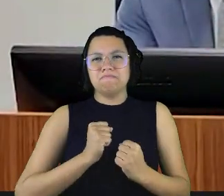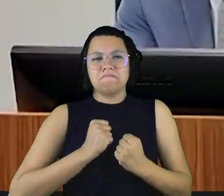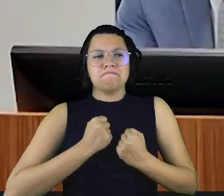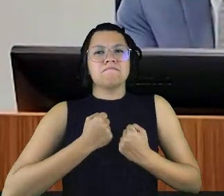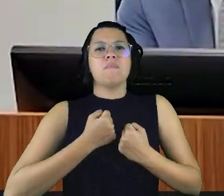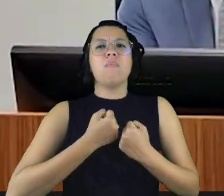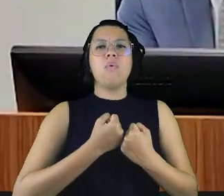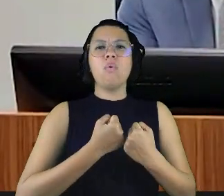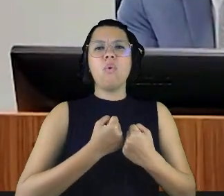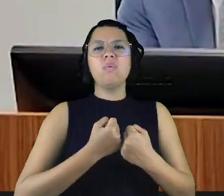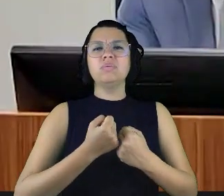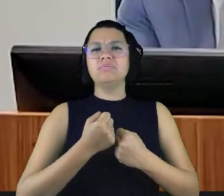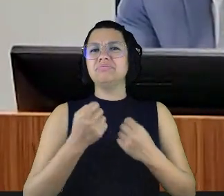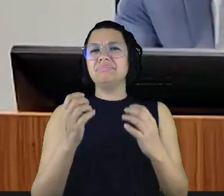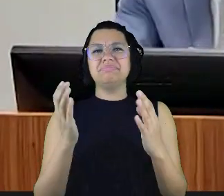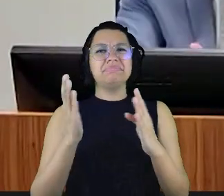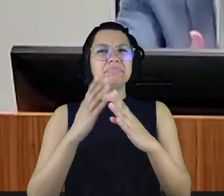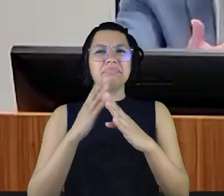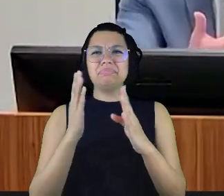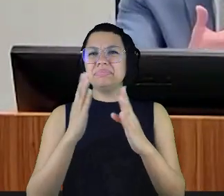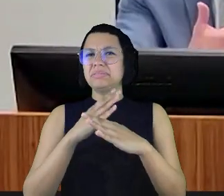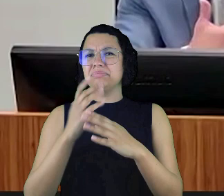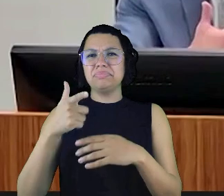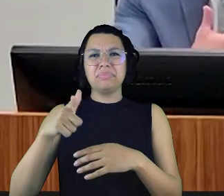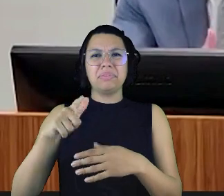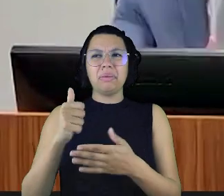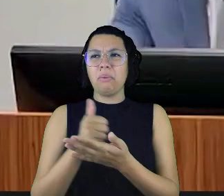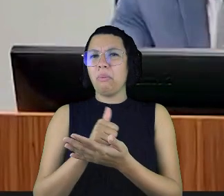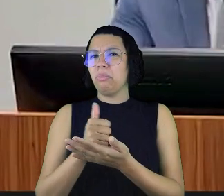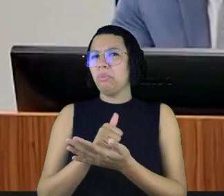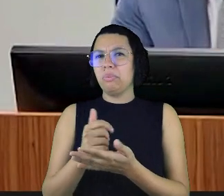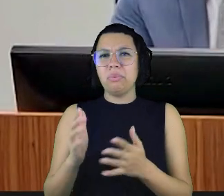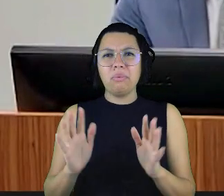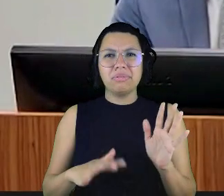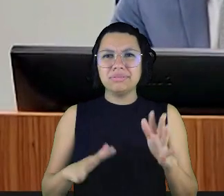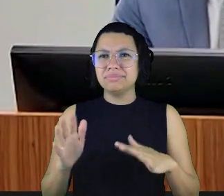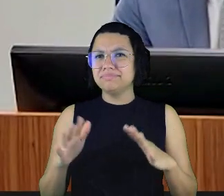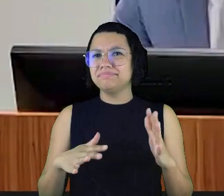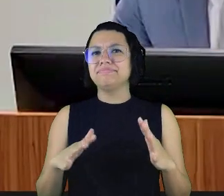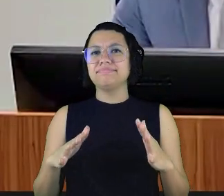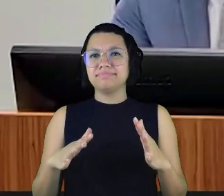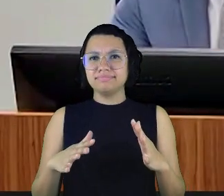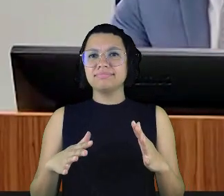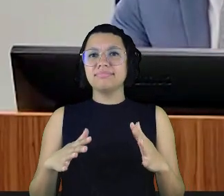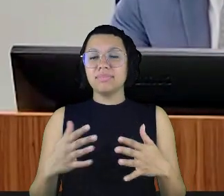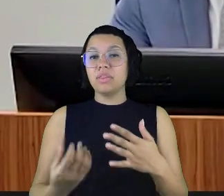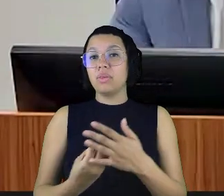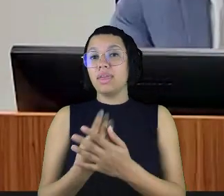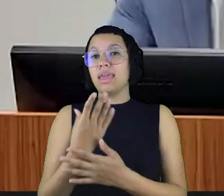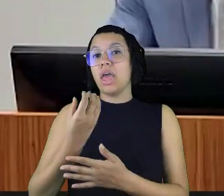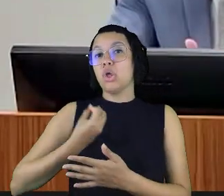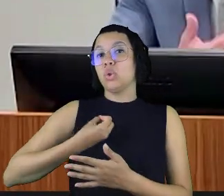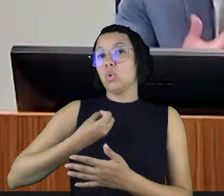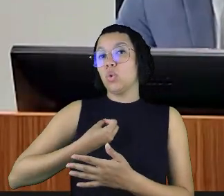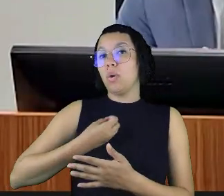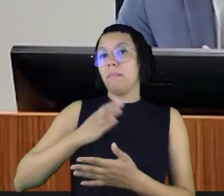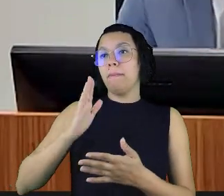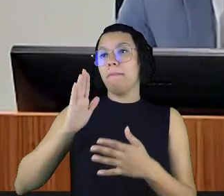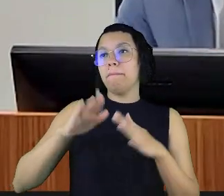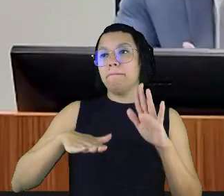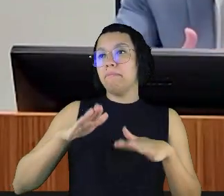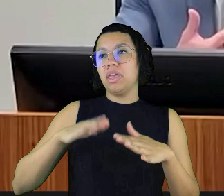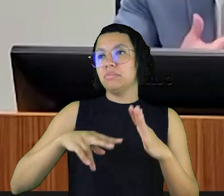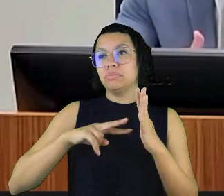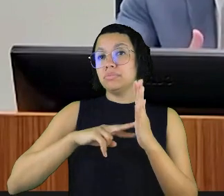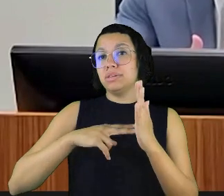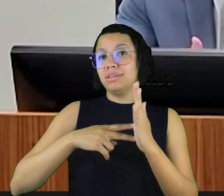descontrolado pela produção de números, ainda que isso não signifique nada